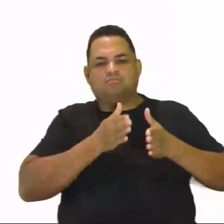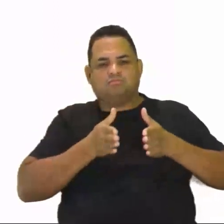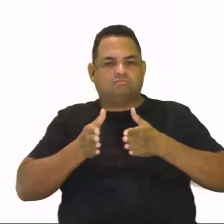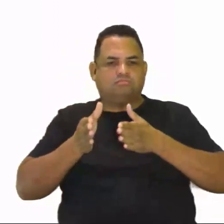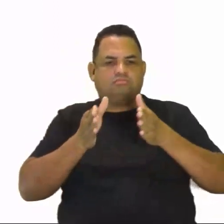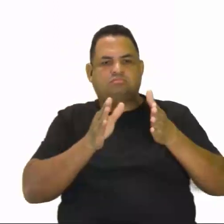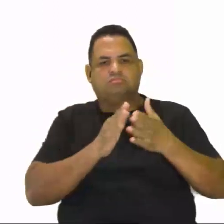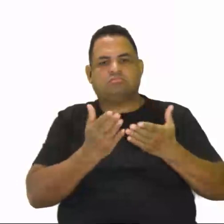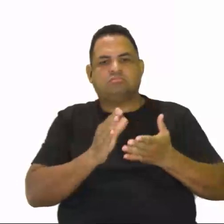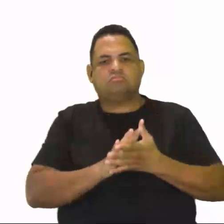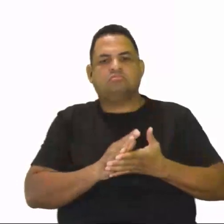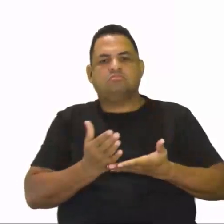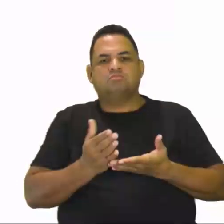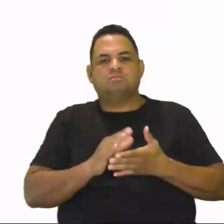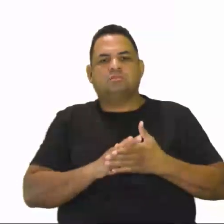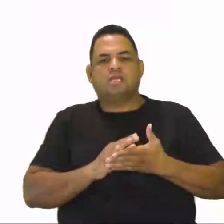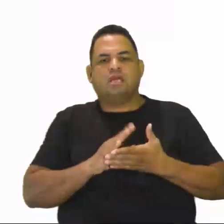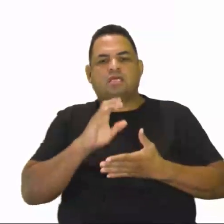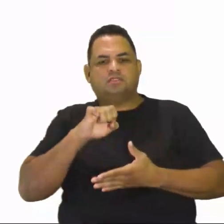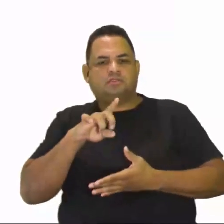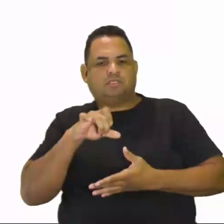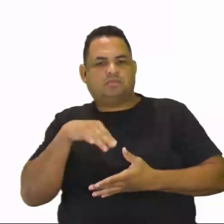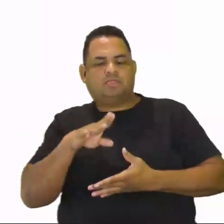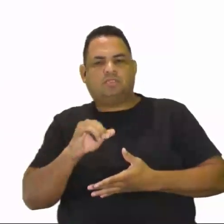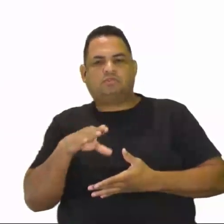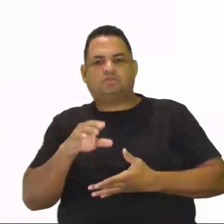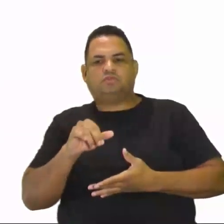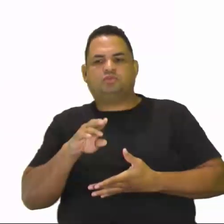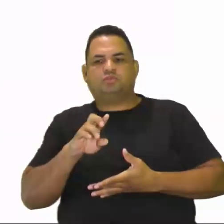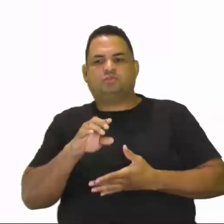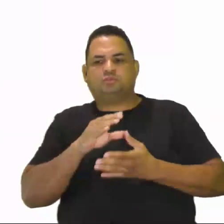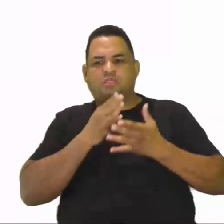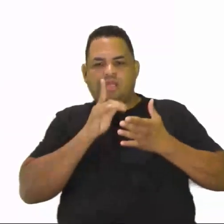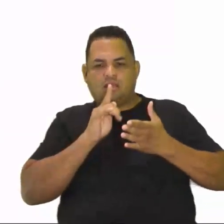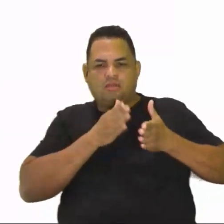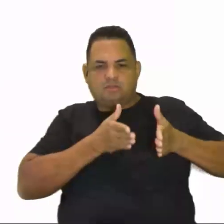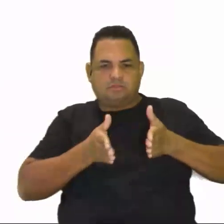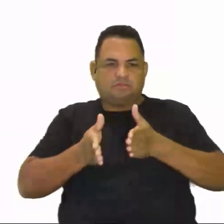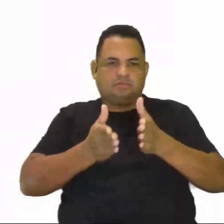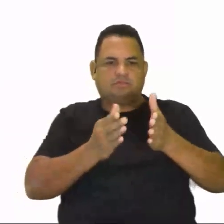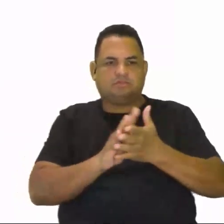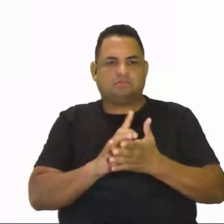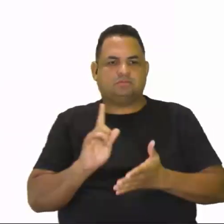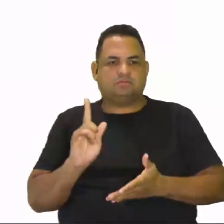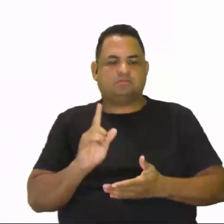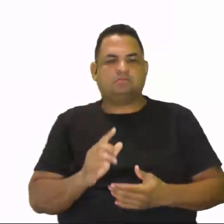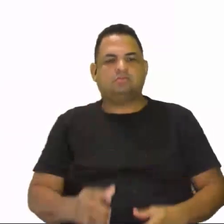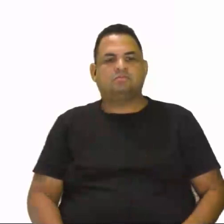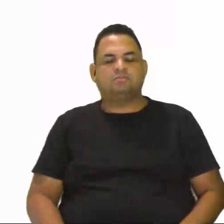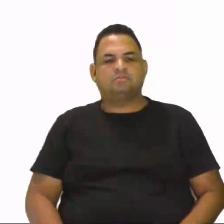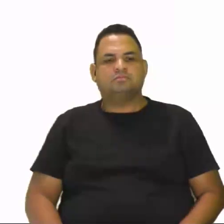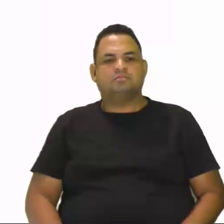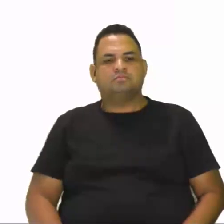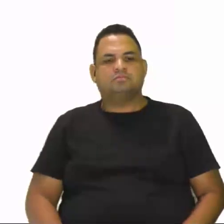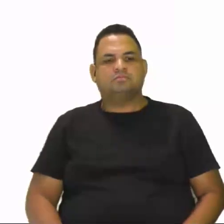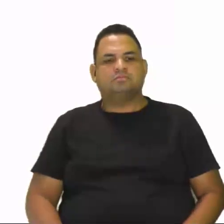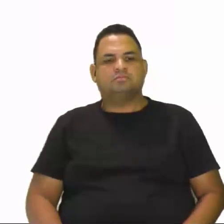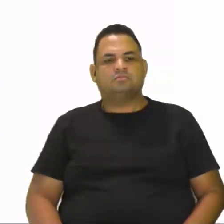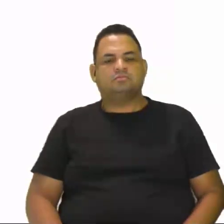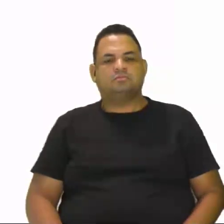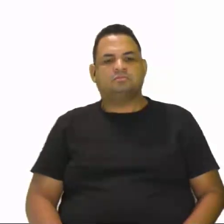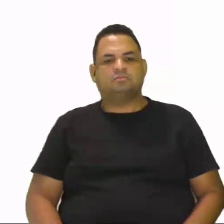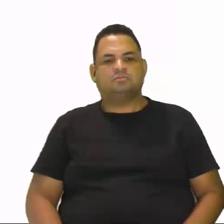com o assoreamento dos rios. Assoreamento dos rios não seria um problema causado pela chuva